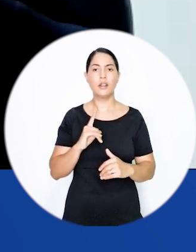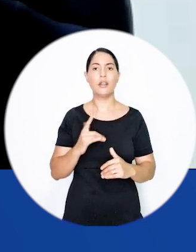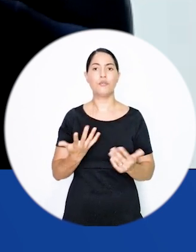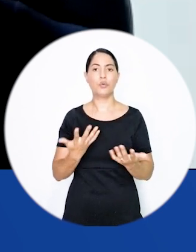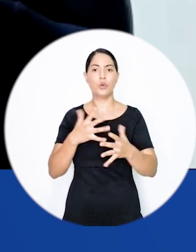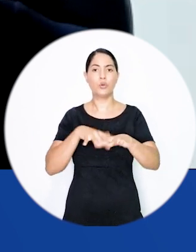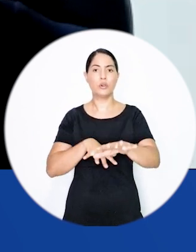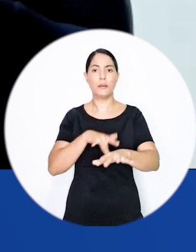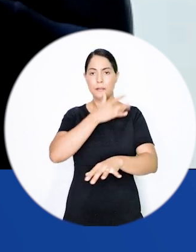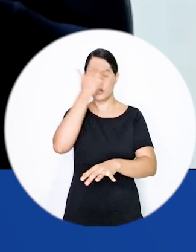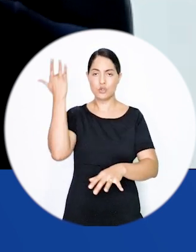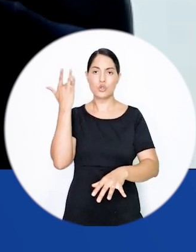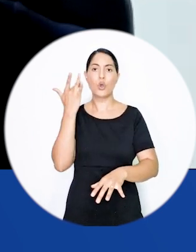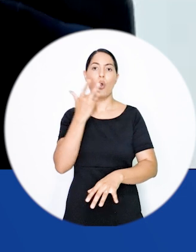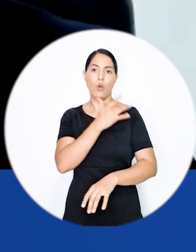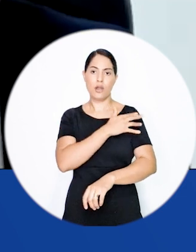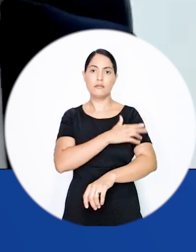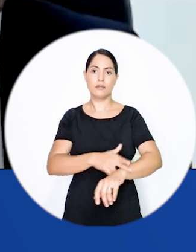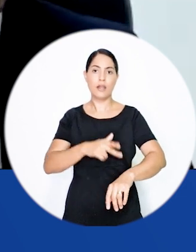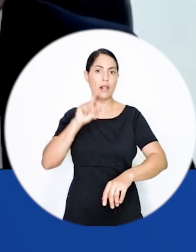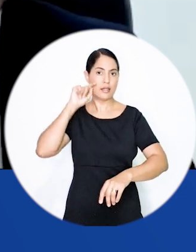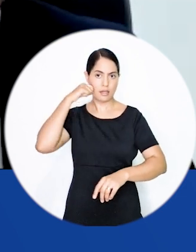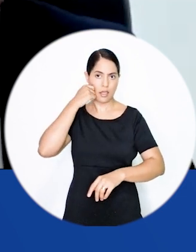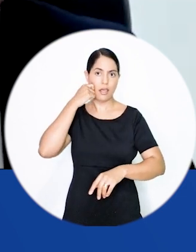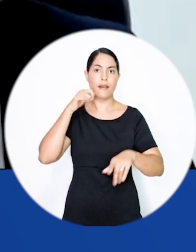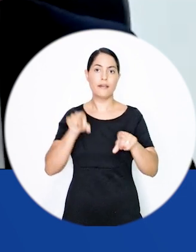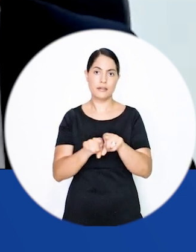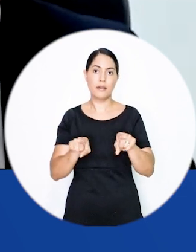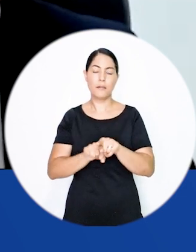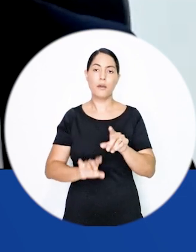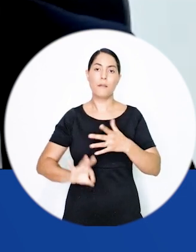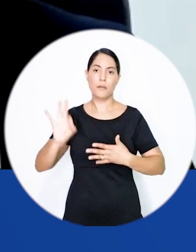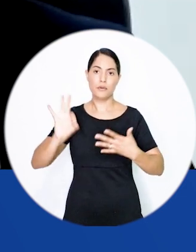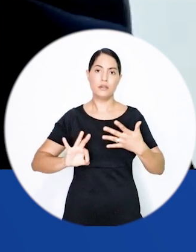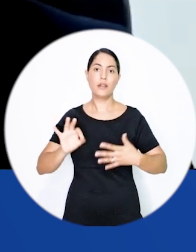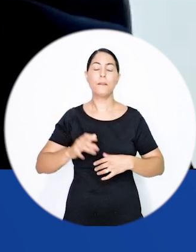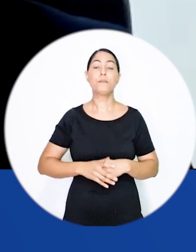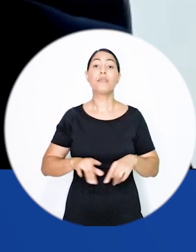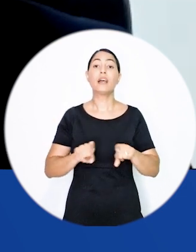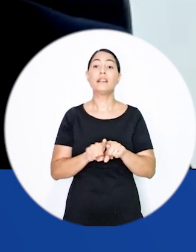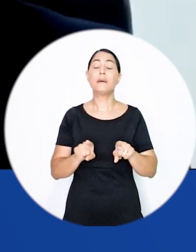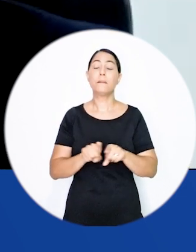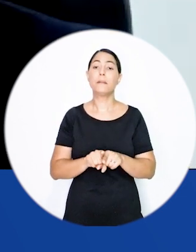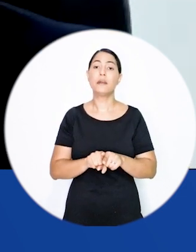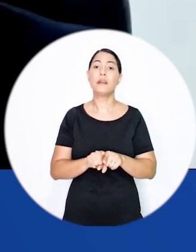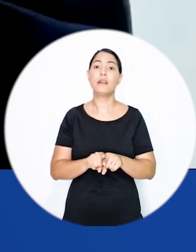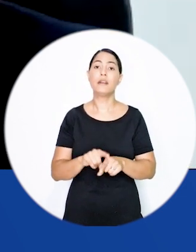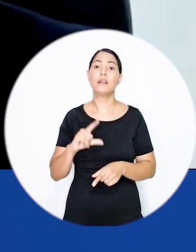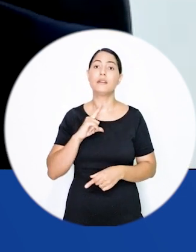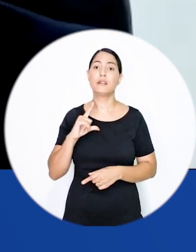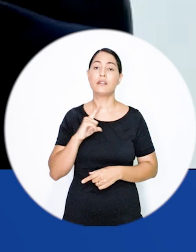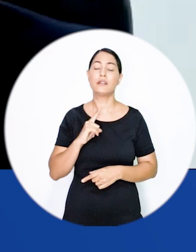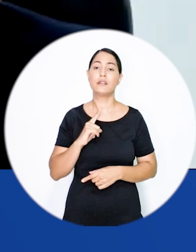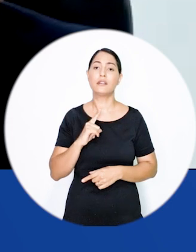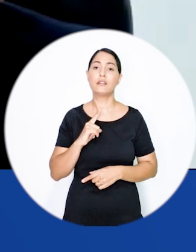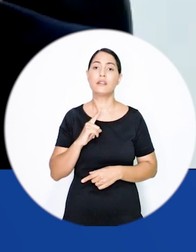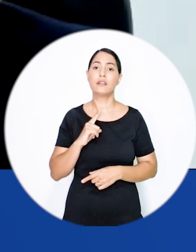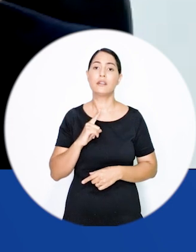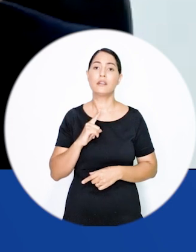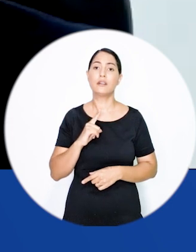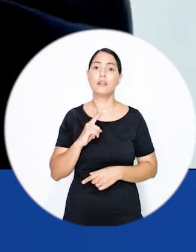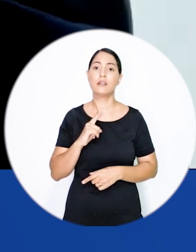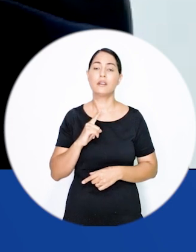inclusão de percentual para pessoas negras também. E criamos uma resolução bem interessante